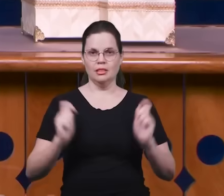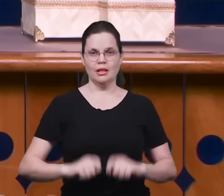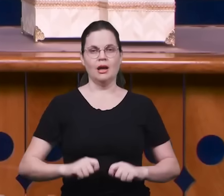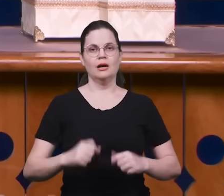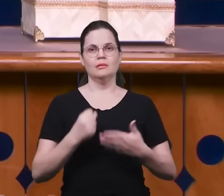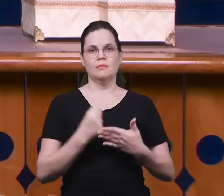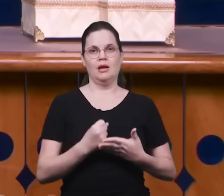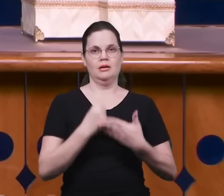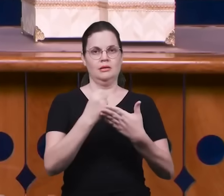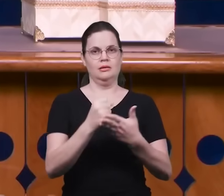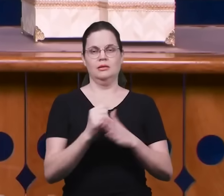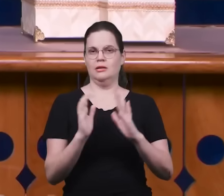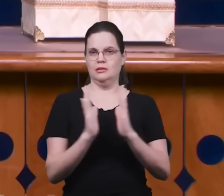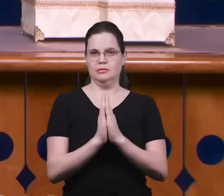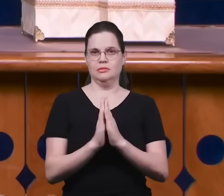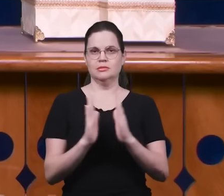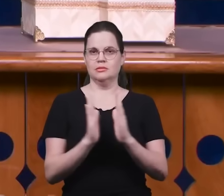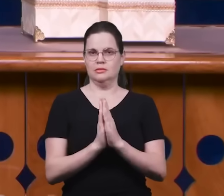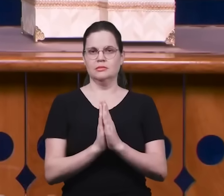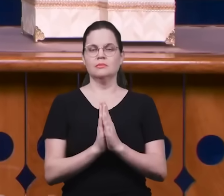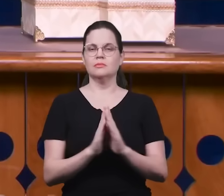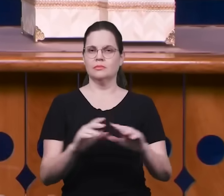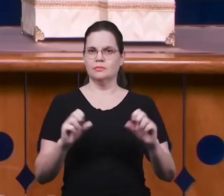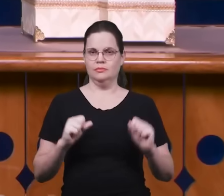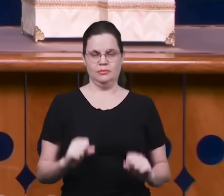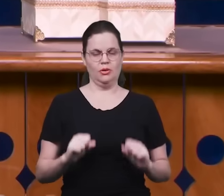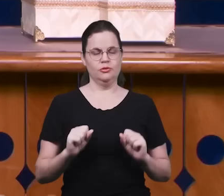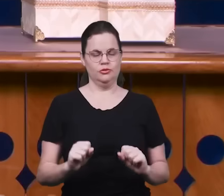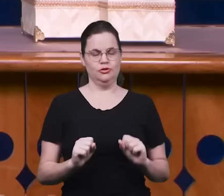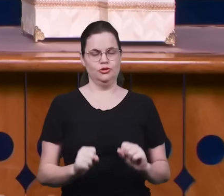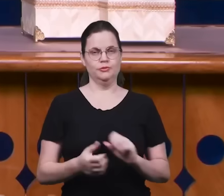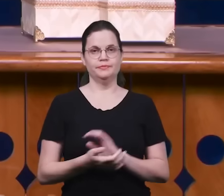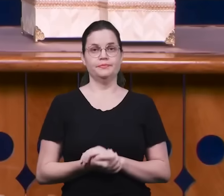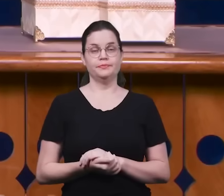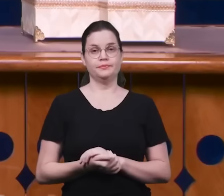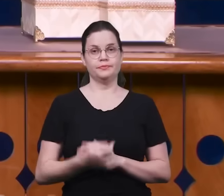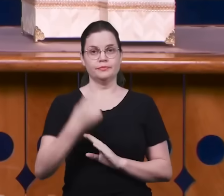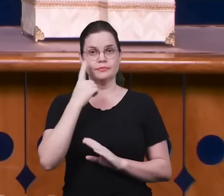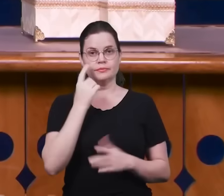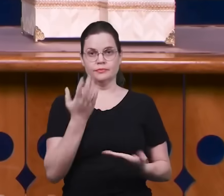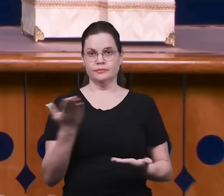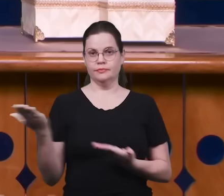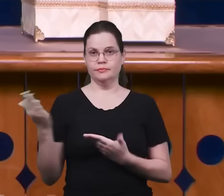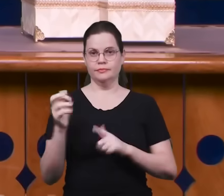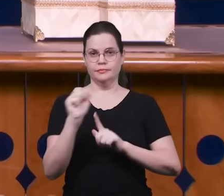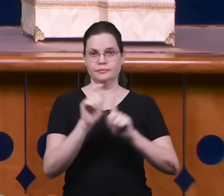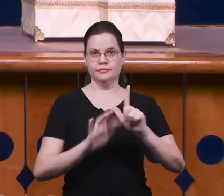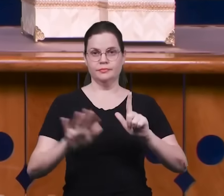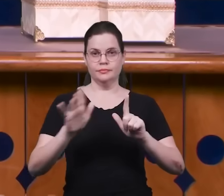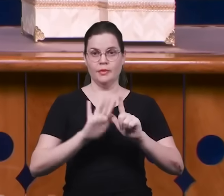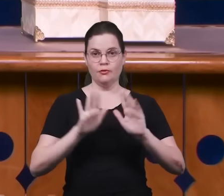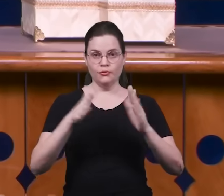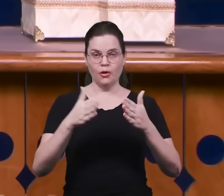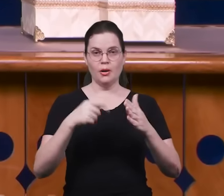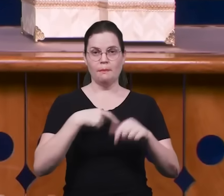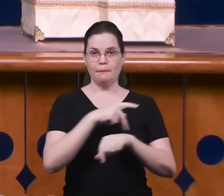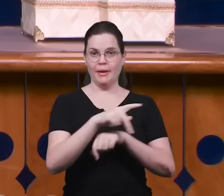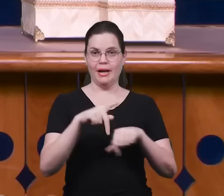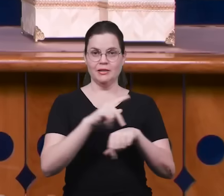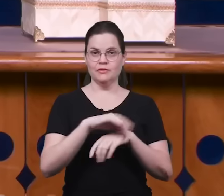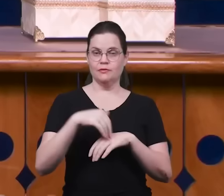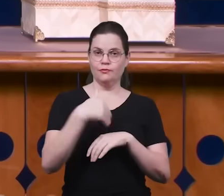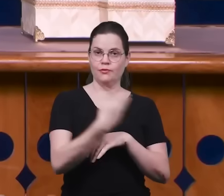assistência se você estiver fora do Brasil. Este QR Code ele é específico para aqueles que